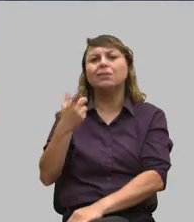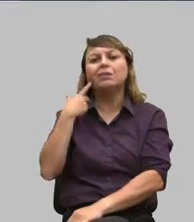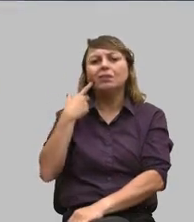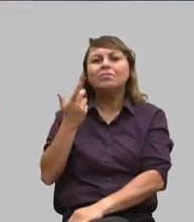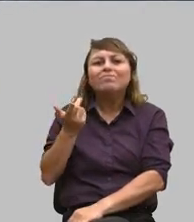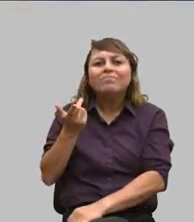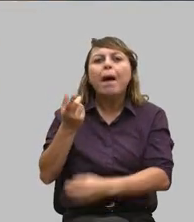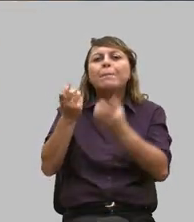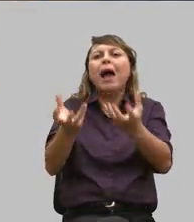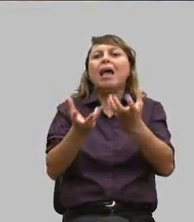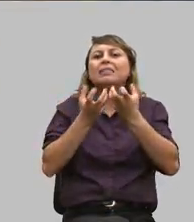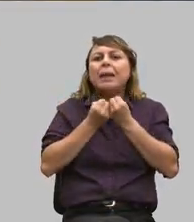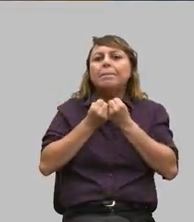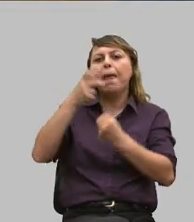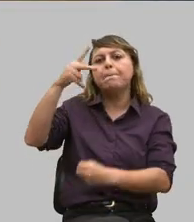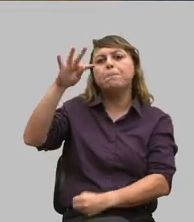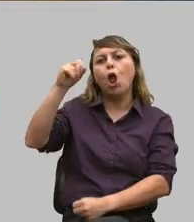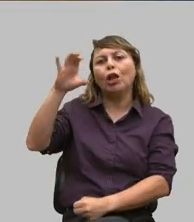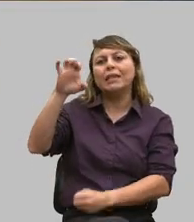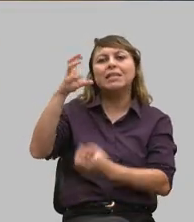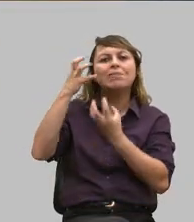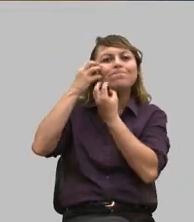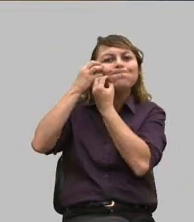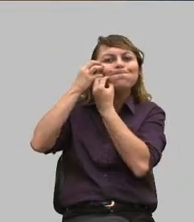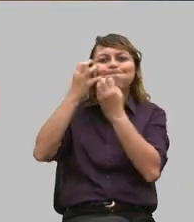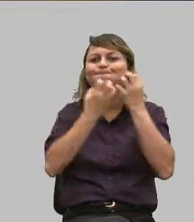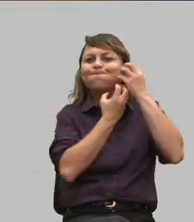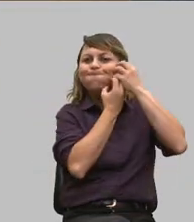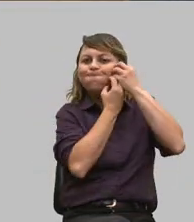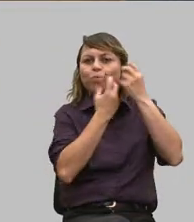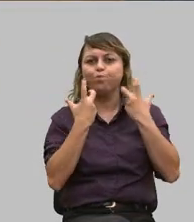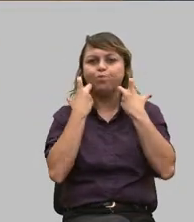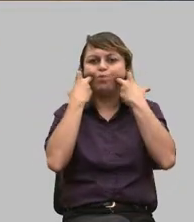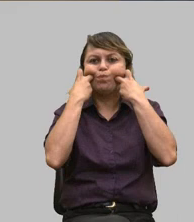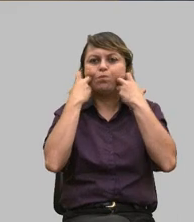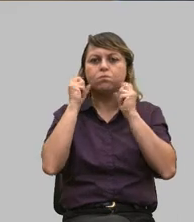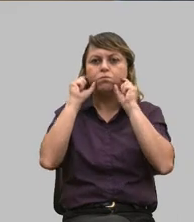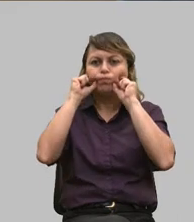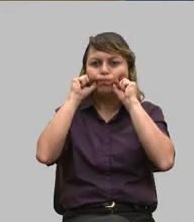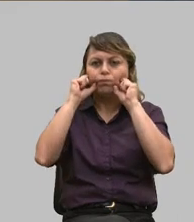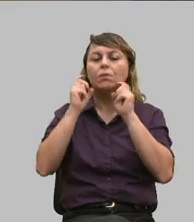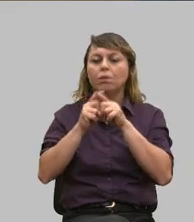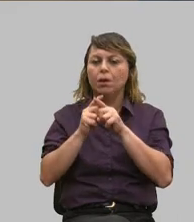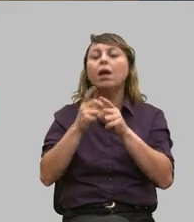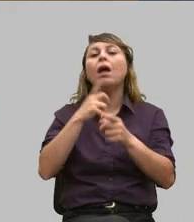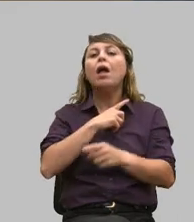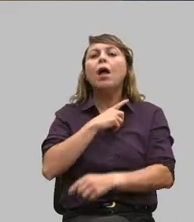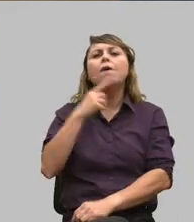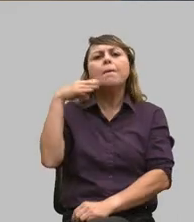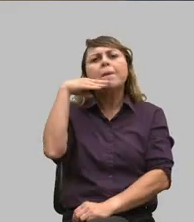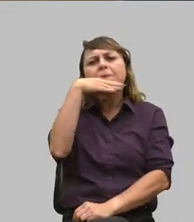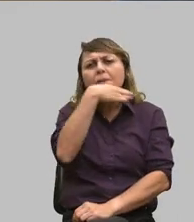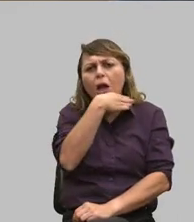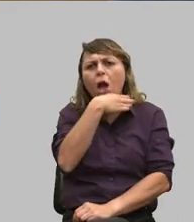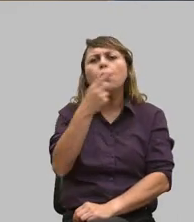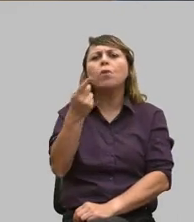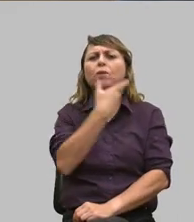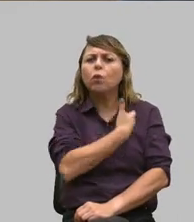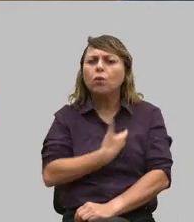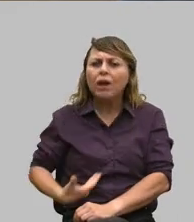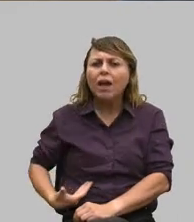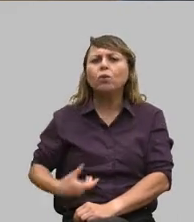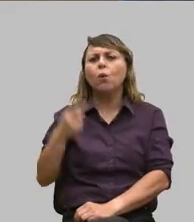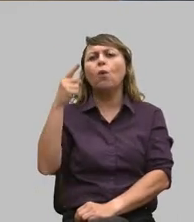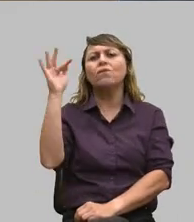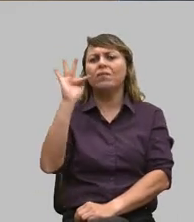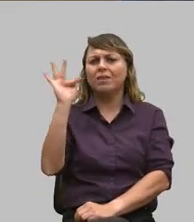próteses venham a ser feitas de uma maneira eh bastante interessante a gente vê o governo federal e as dificuldades que a gente tem